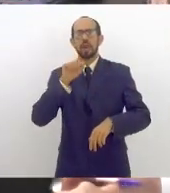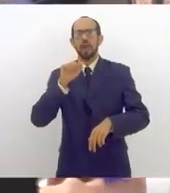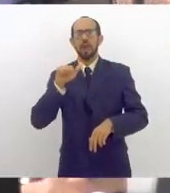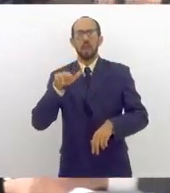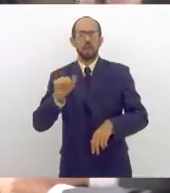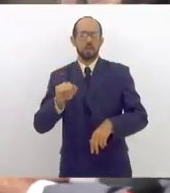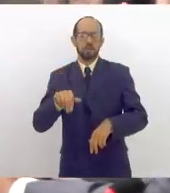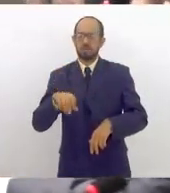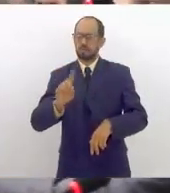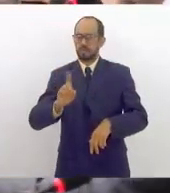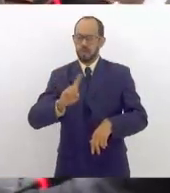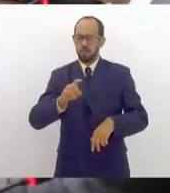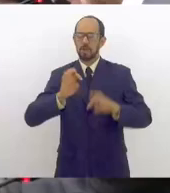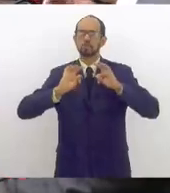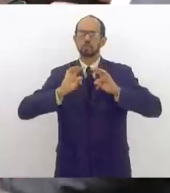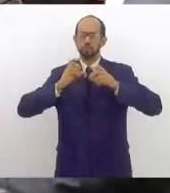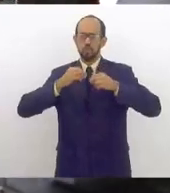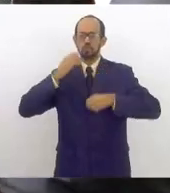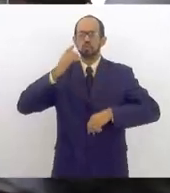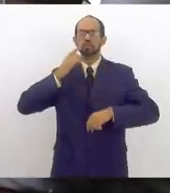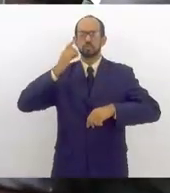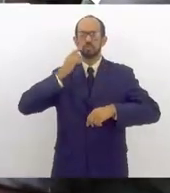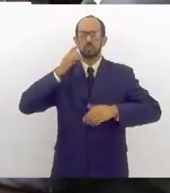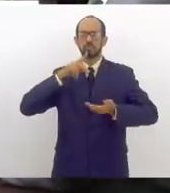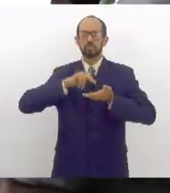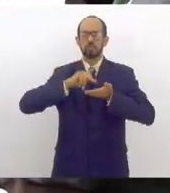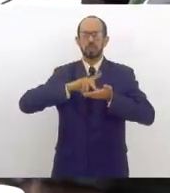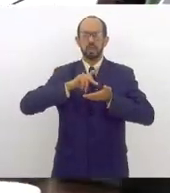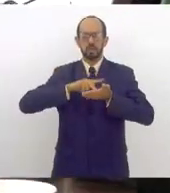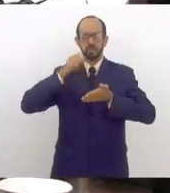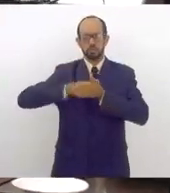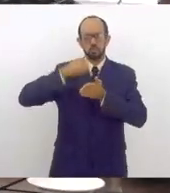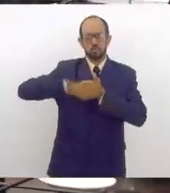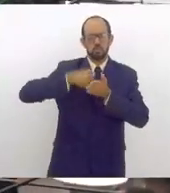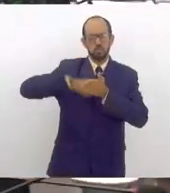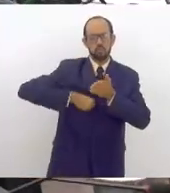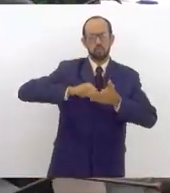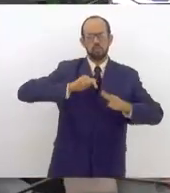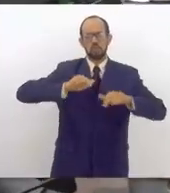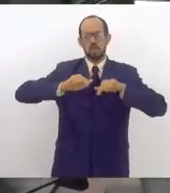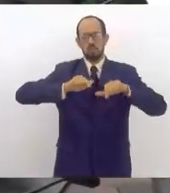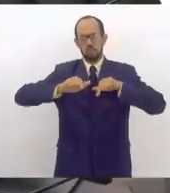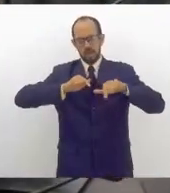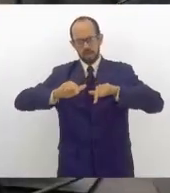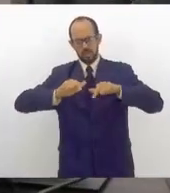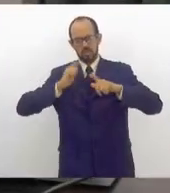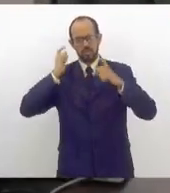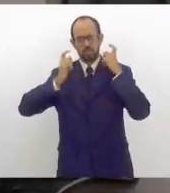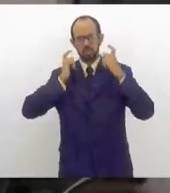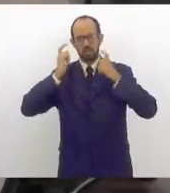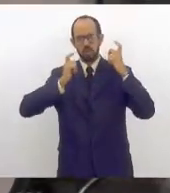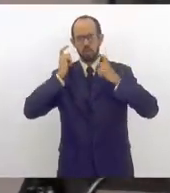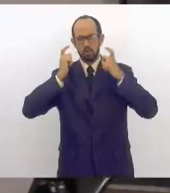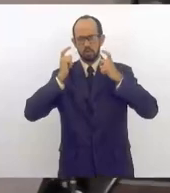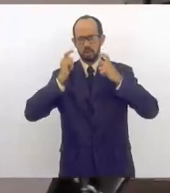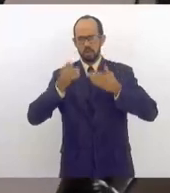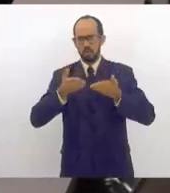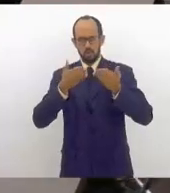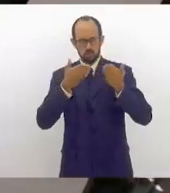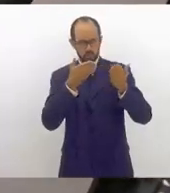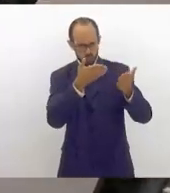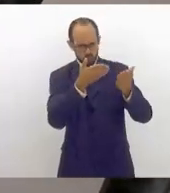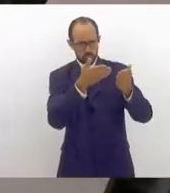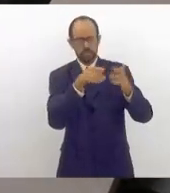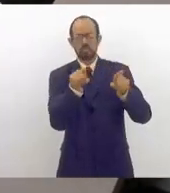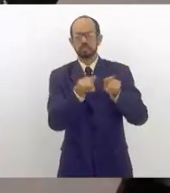Passos, mas de todos os parlamentares que verdadeiramente lutam, trabalham, se preocupam por vocês